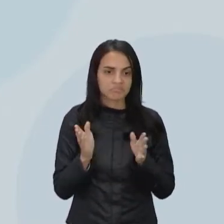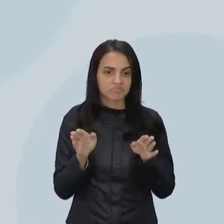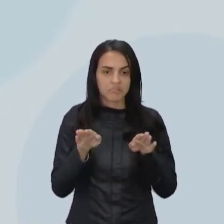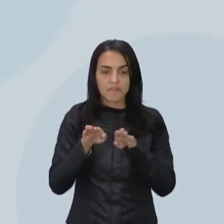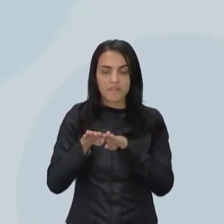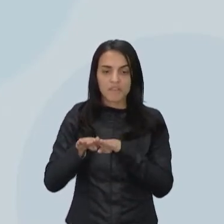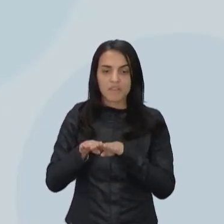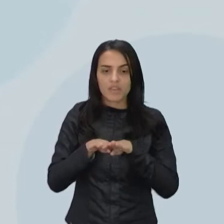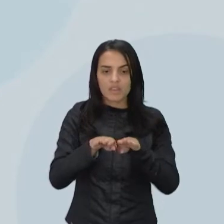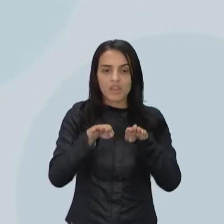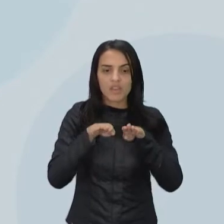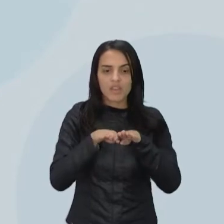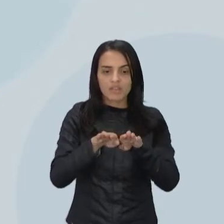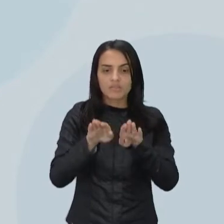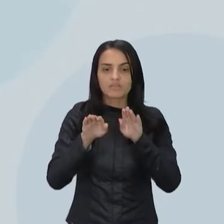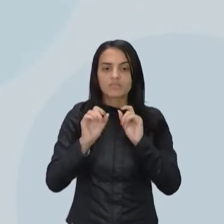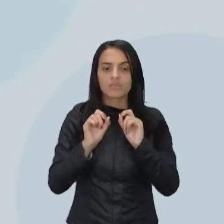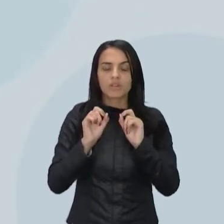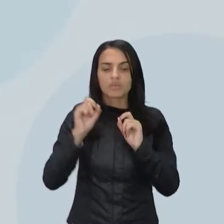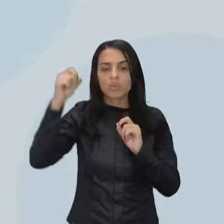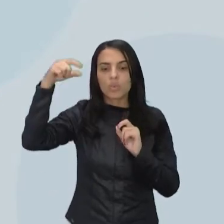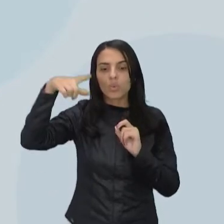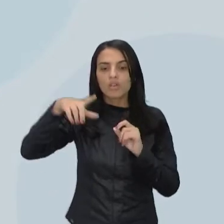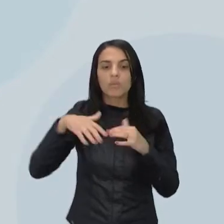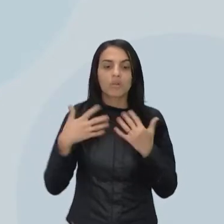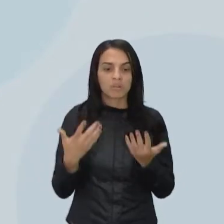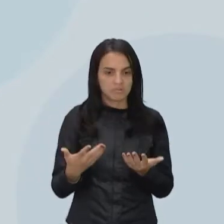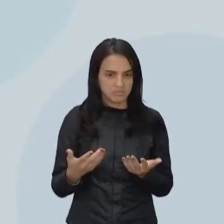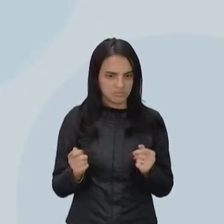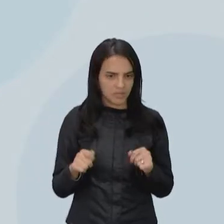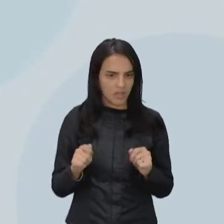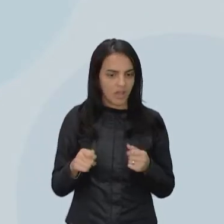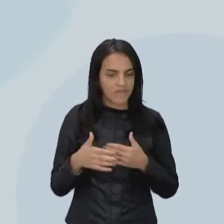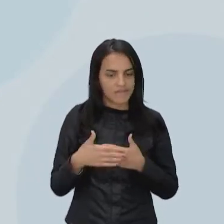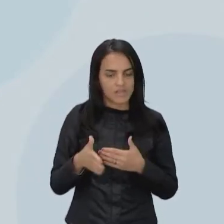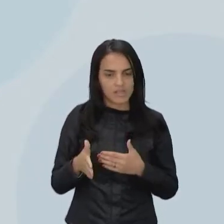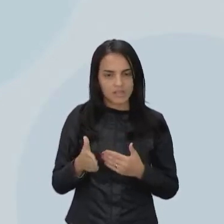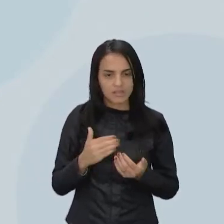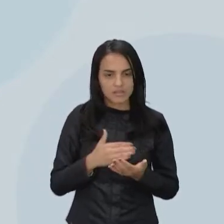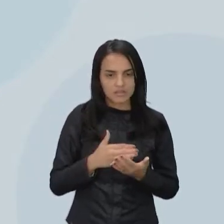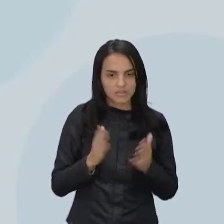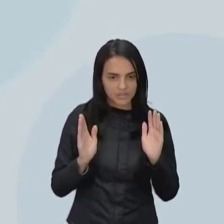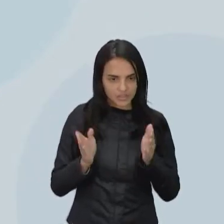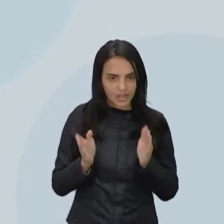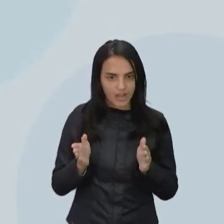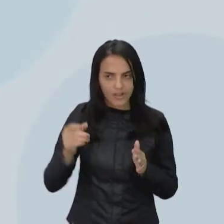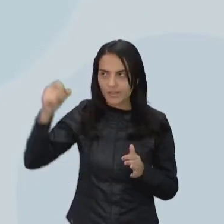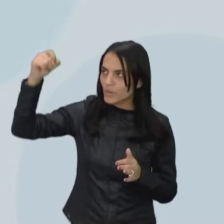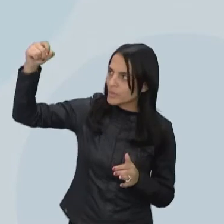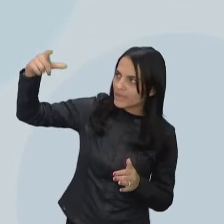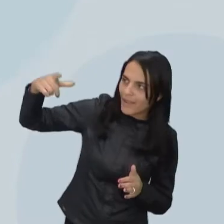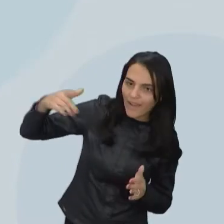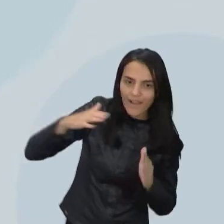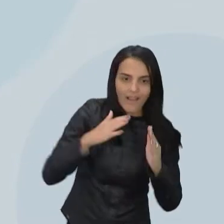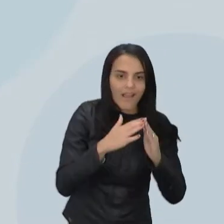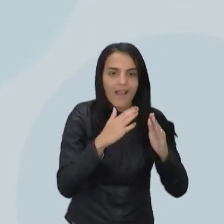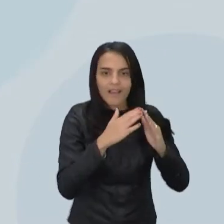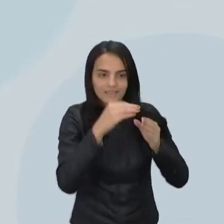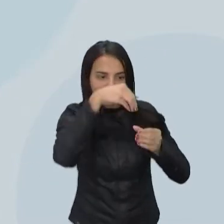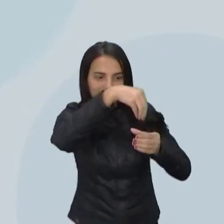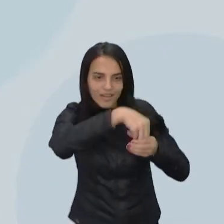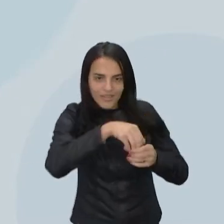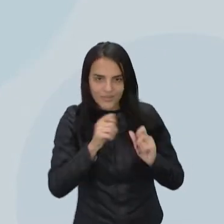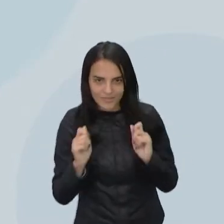lux? Quantos lumens? Porque eu estou pensando o seguinte, será que só a abertura já não é suficiente para iluminar minha casa por dentro?